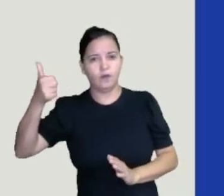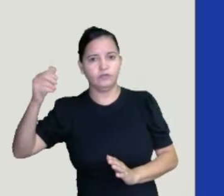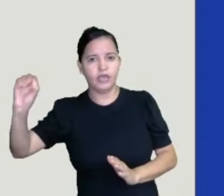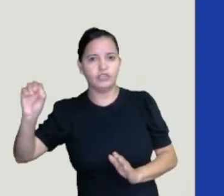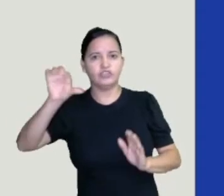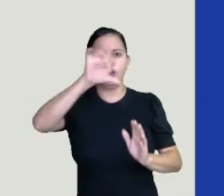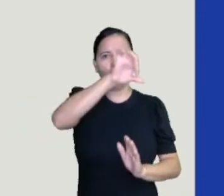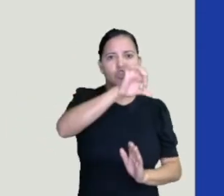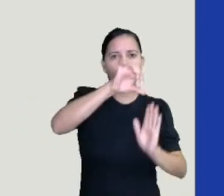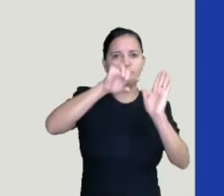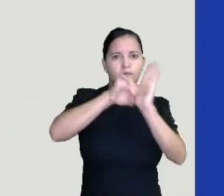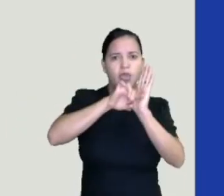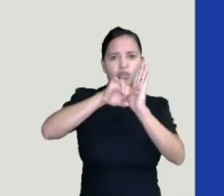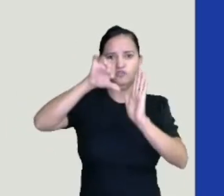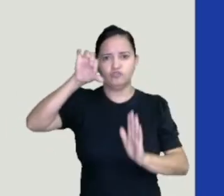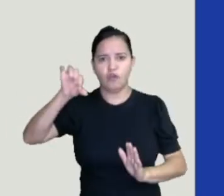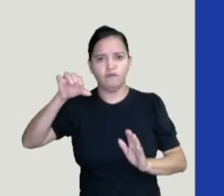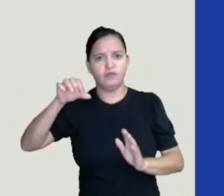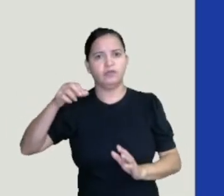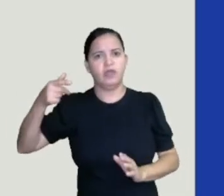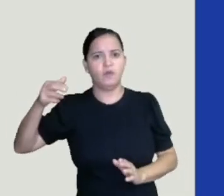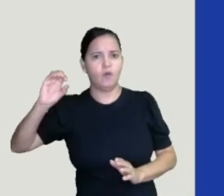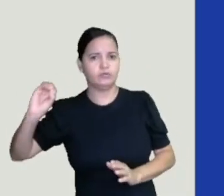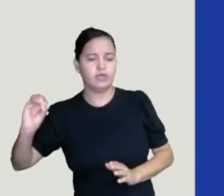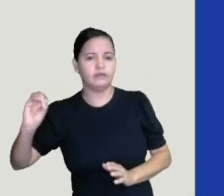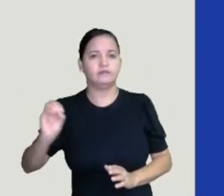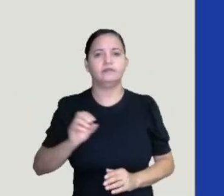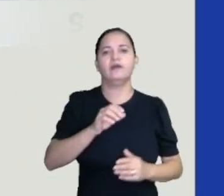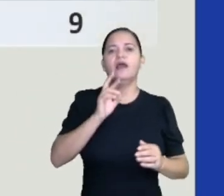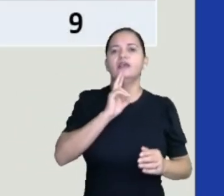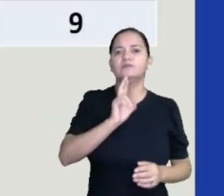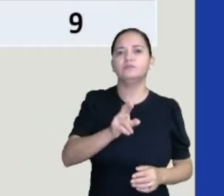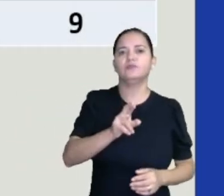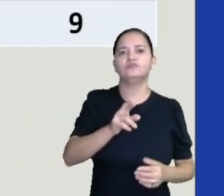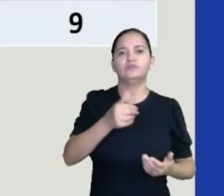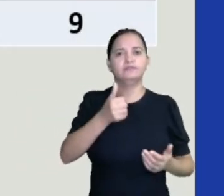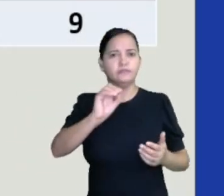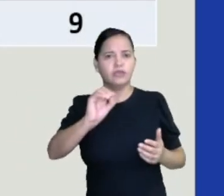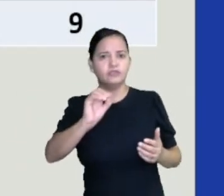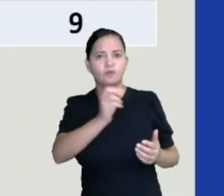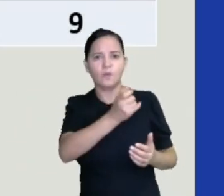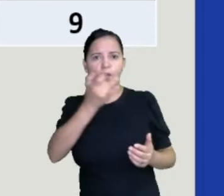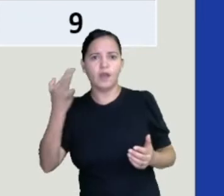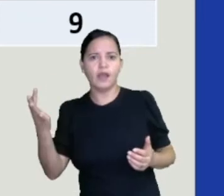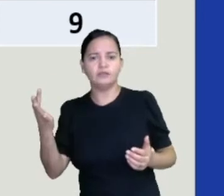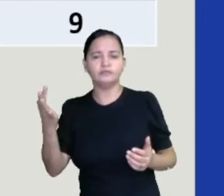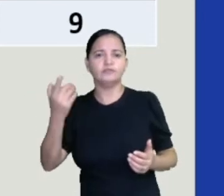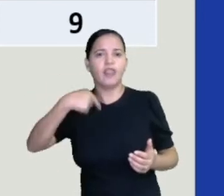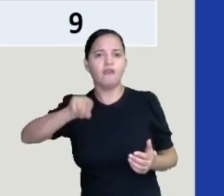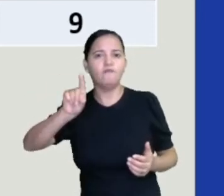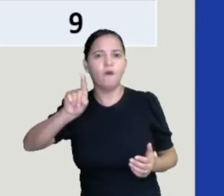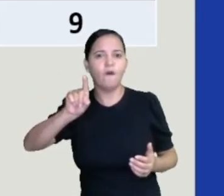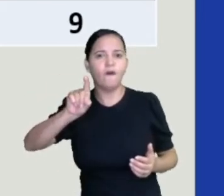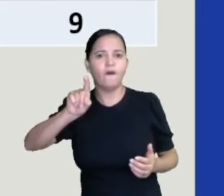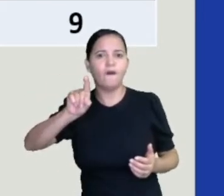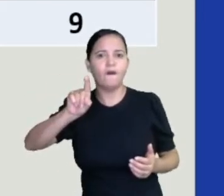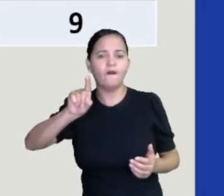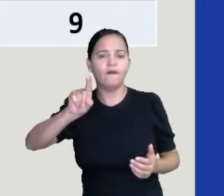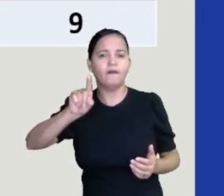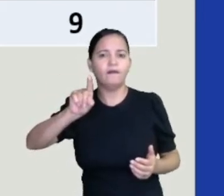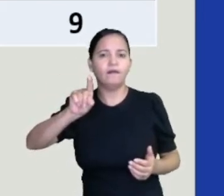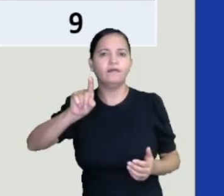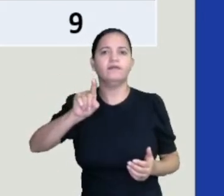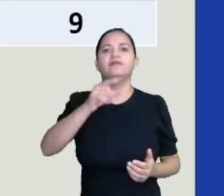menos 9, que vai dar 0. Então, a minha resposta é 10. Então, quanto é que elas levaram?